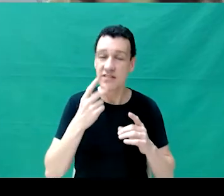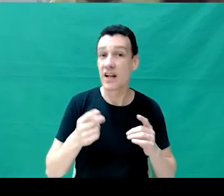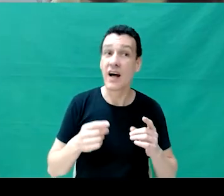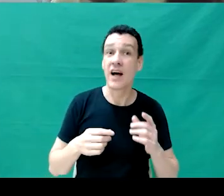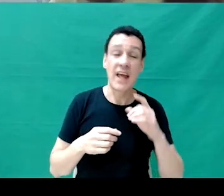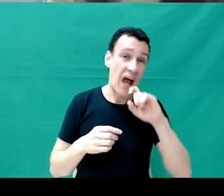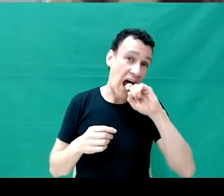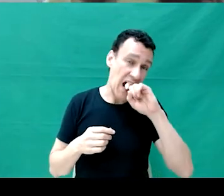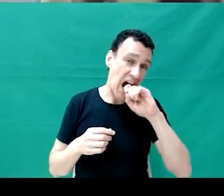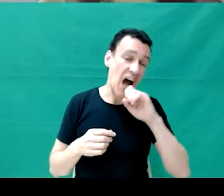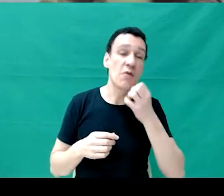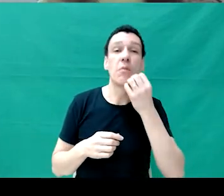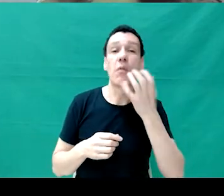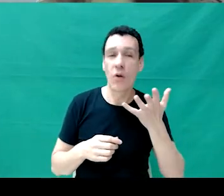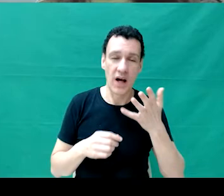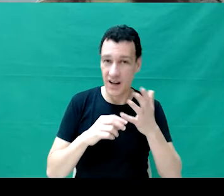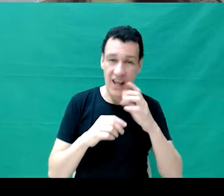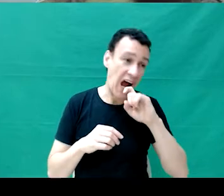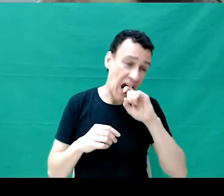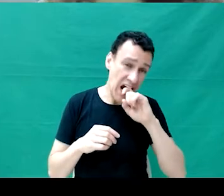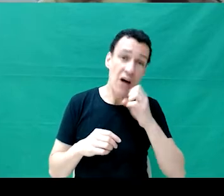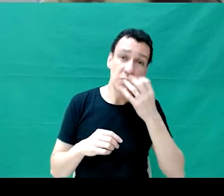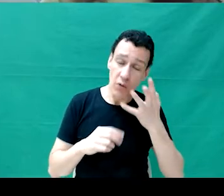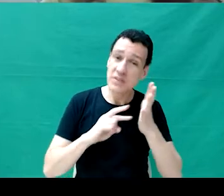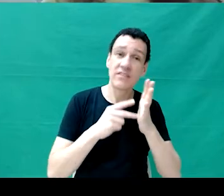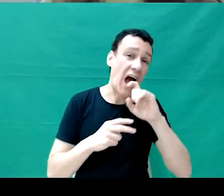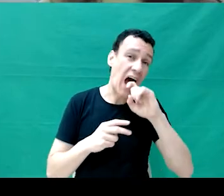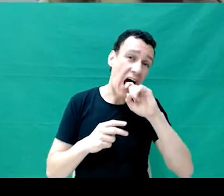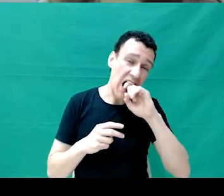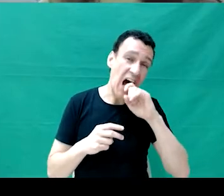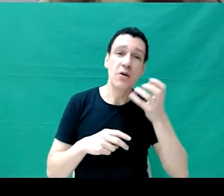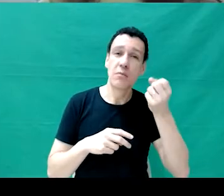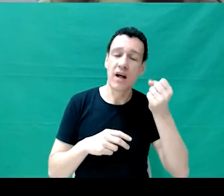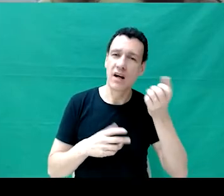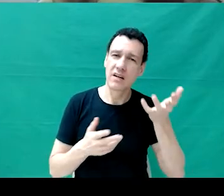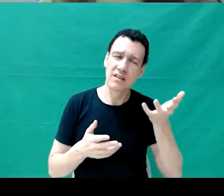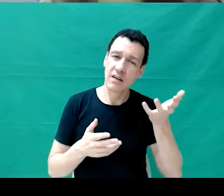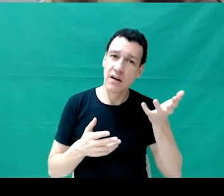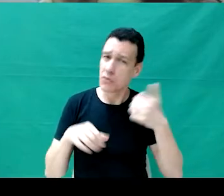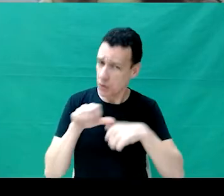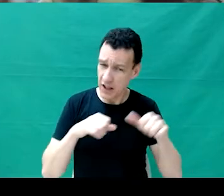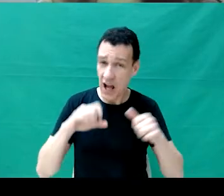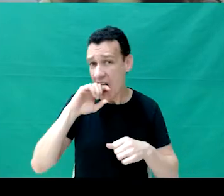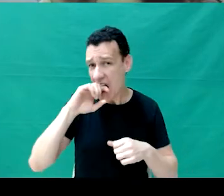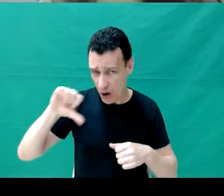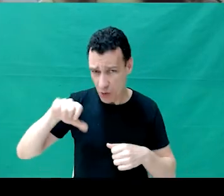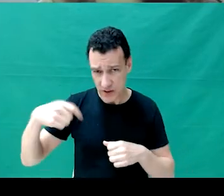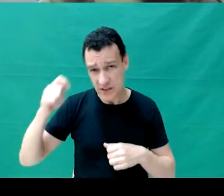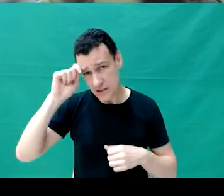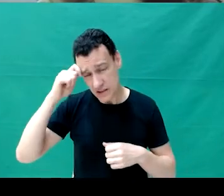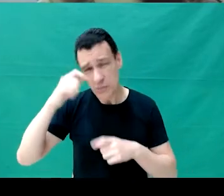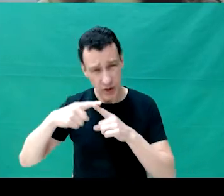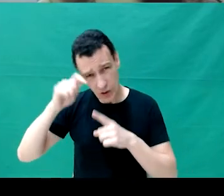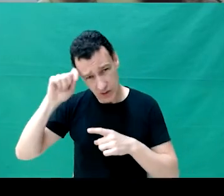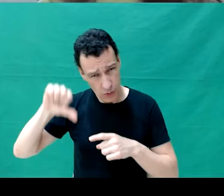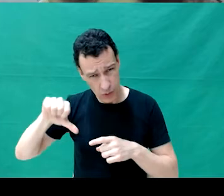tem que ser negra? Quer dizer que é uma lista ruim? Então quer dizer que o negro é ruim? Esses pensamentos, né,